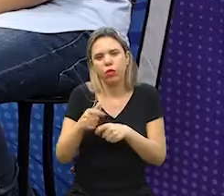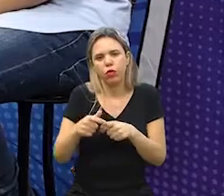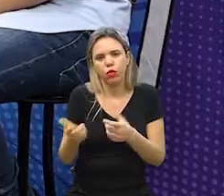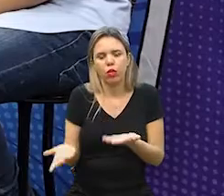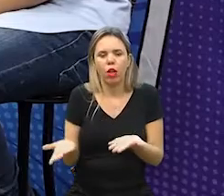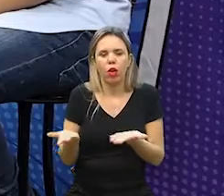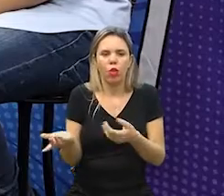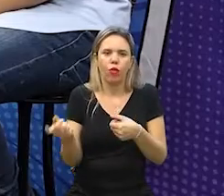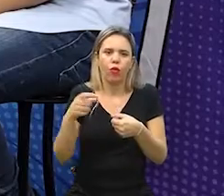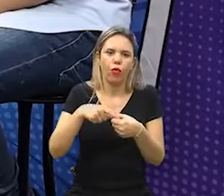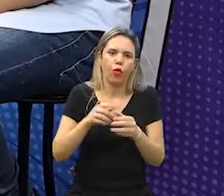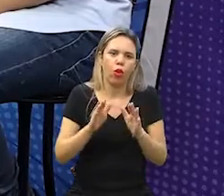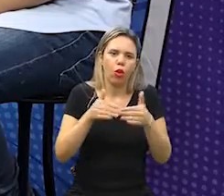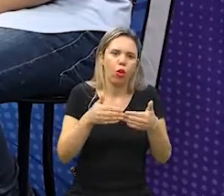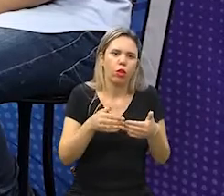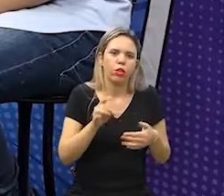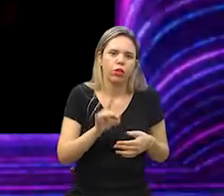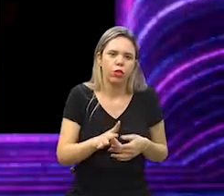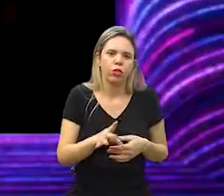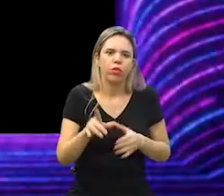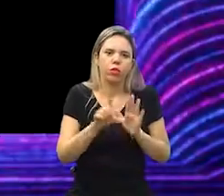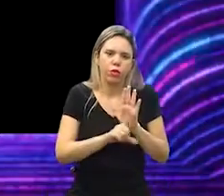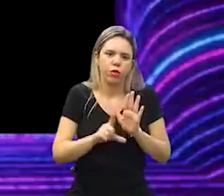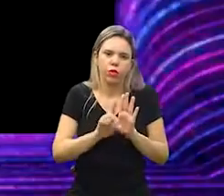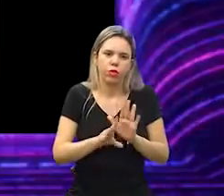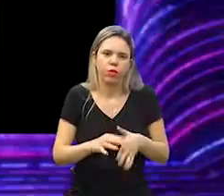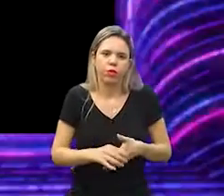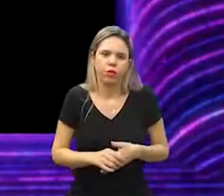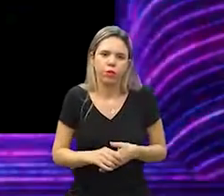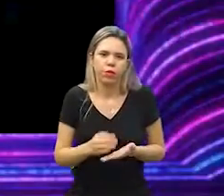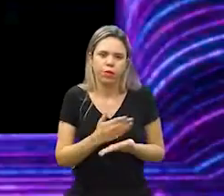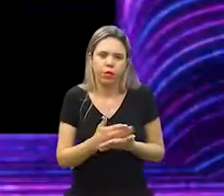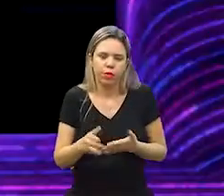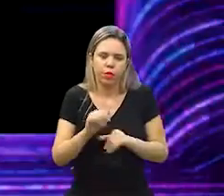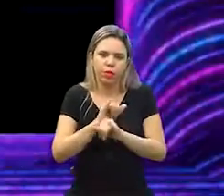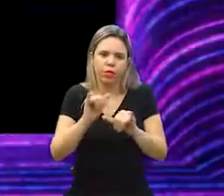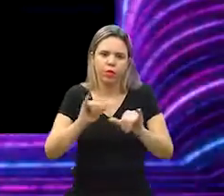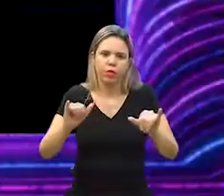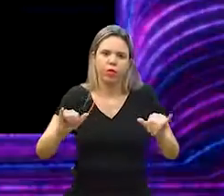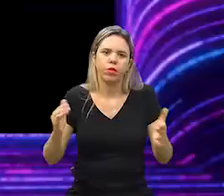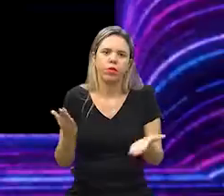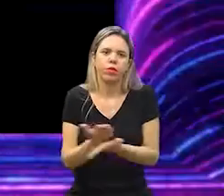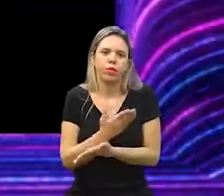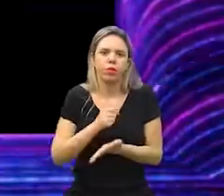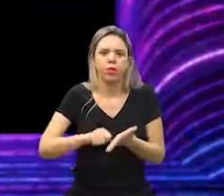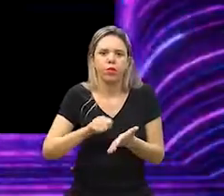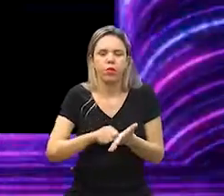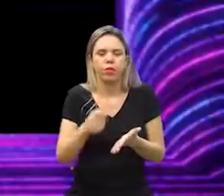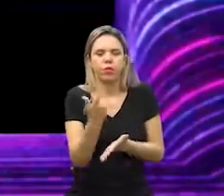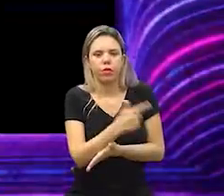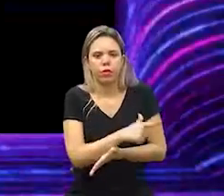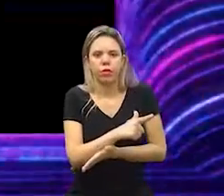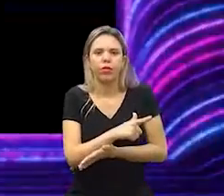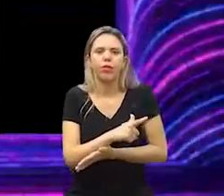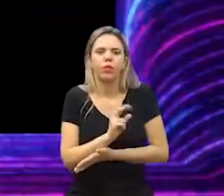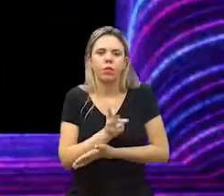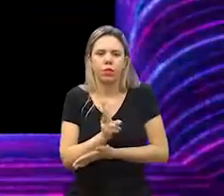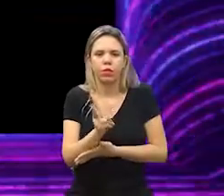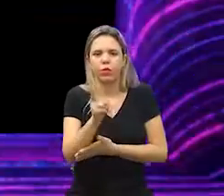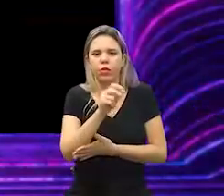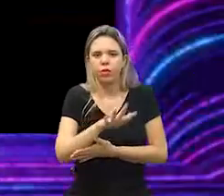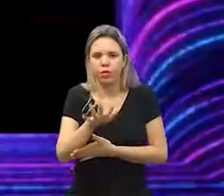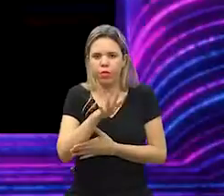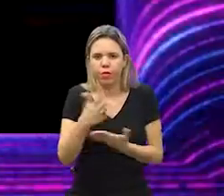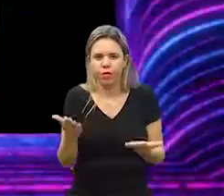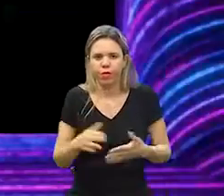em dia, eu voltei e estou me dedicando praticamente só à literatura. E a de começar a divulgação dos meus livros e escrever outros e seguir em frente